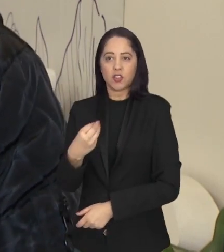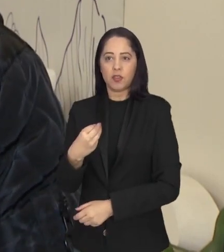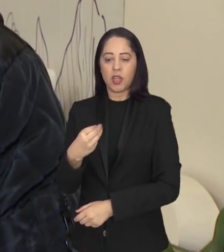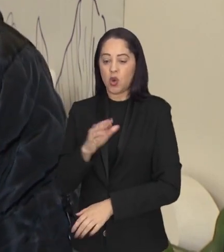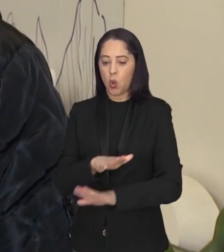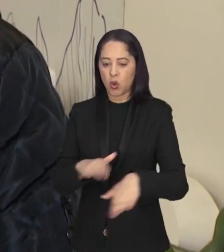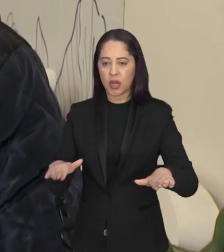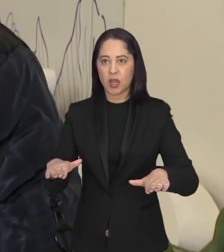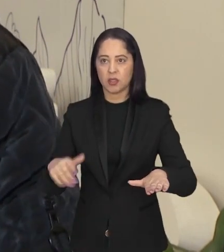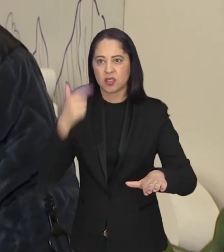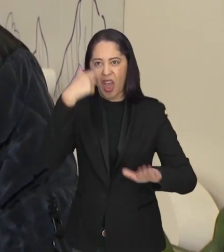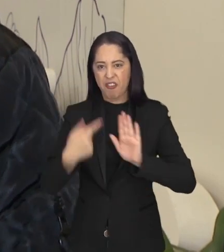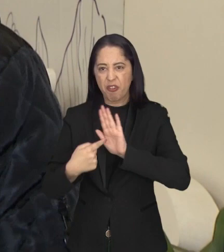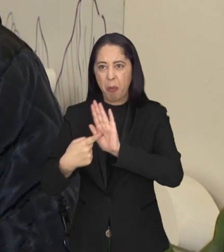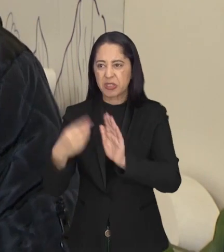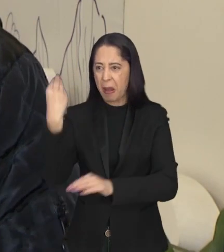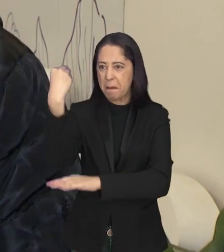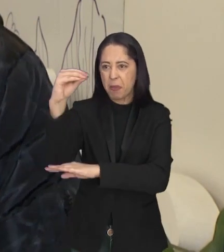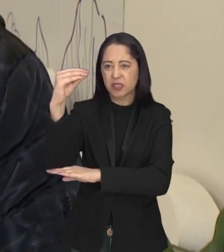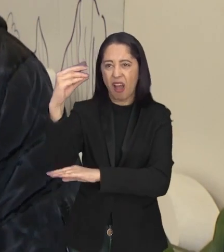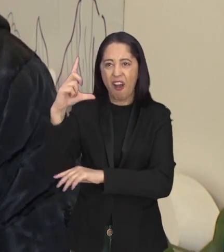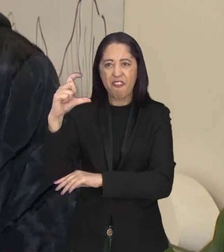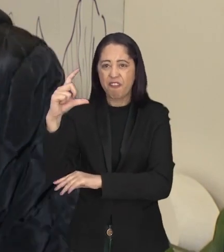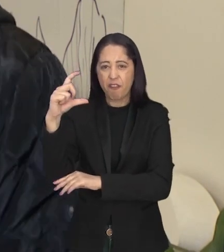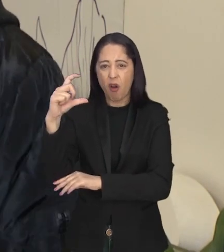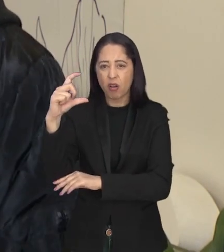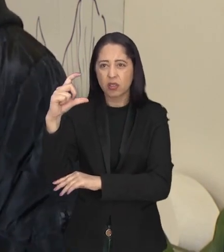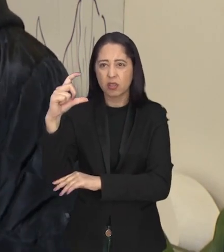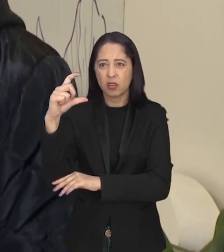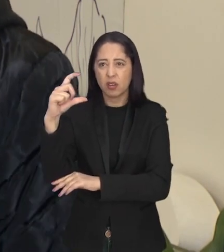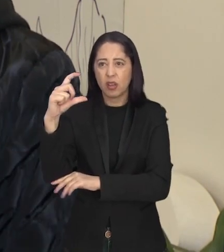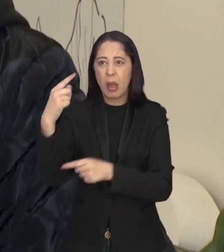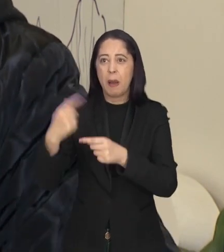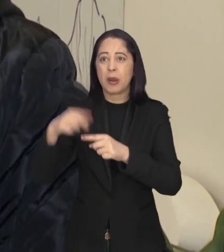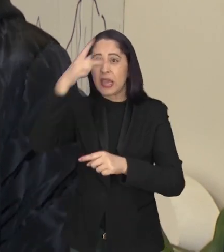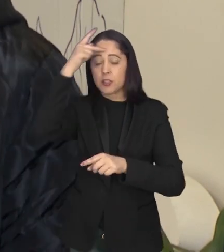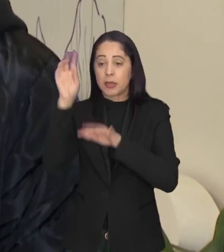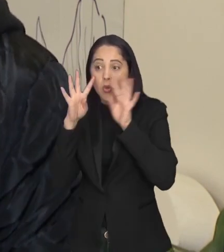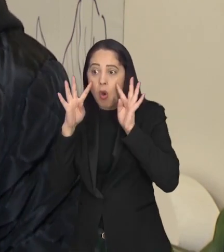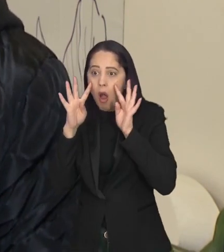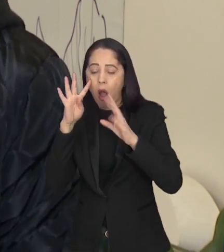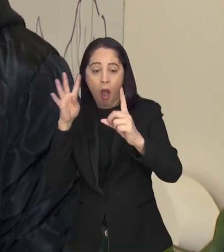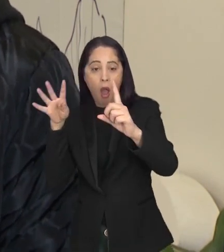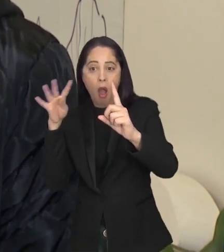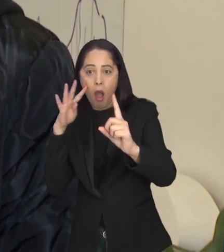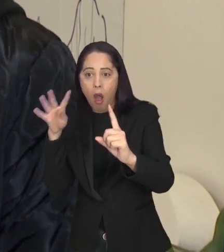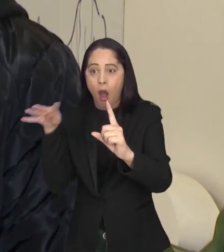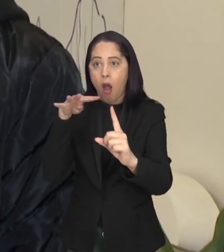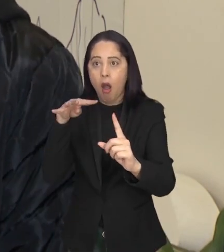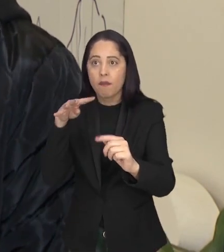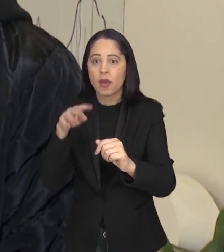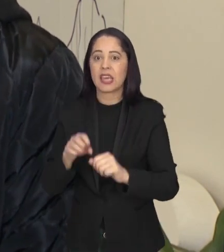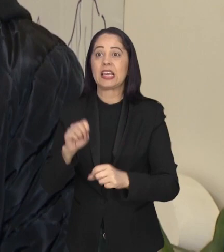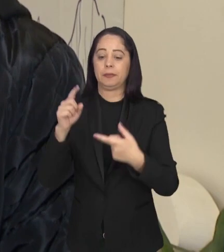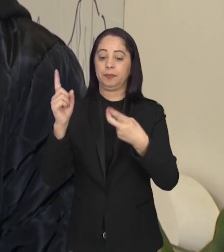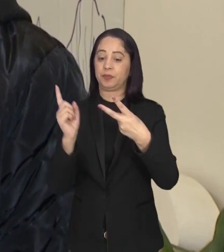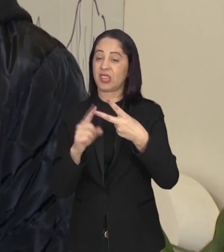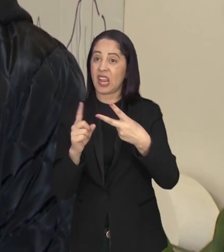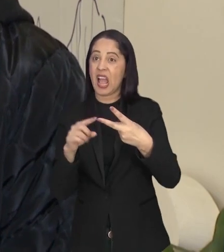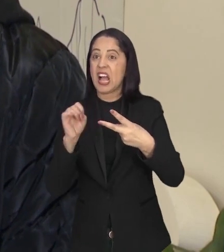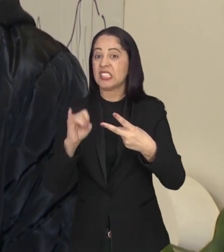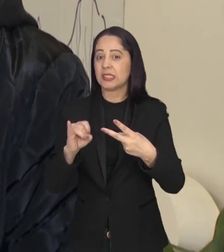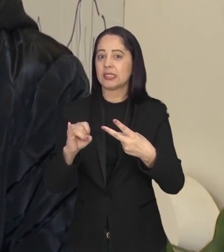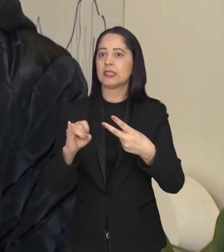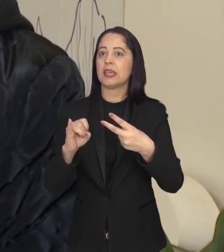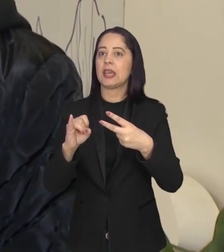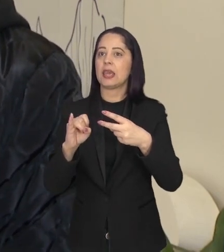filhos pequenos, eu não posso postar foto dos meus filhos pequenos numa rede social onde eu tenho um monte de estranhos. Da mesma forma, se eu